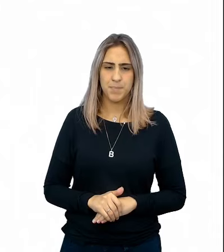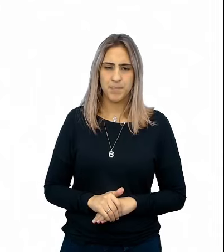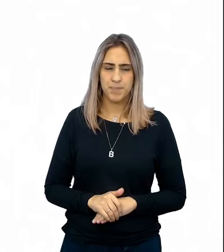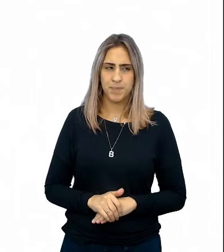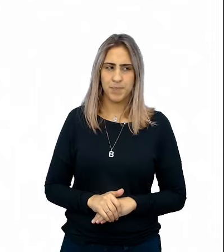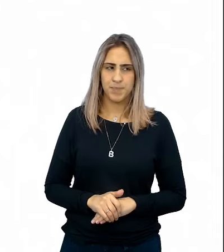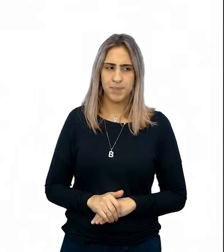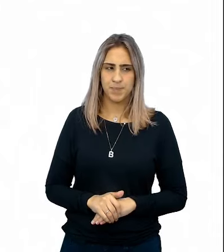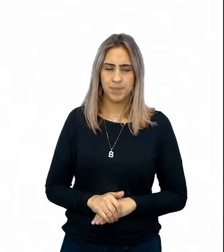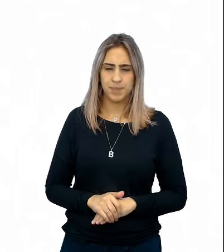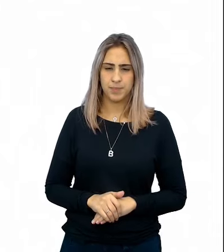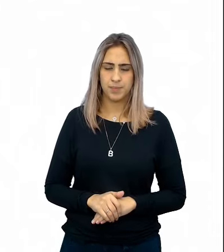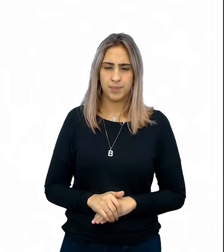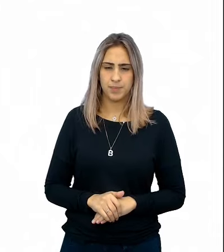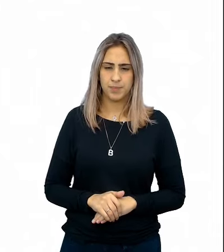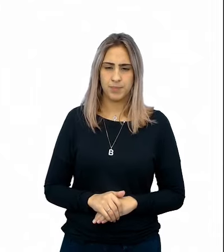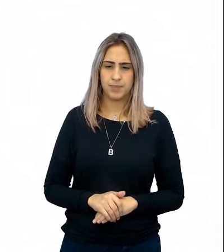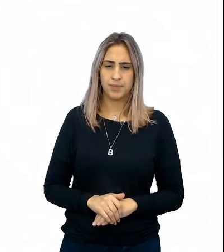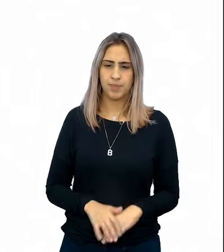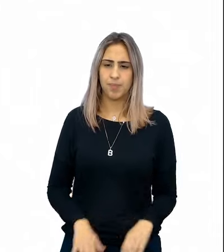E aí, vamos lá.